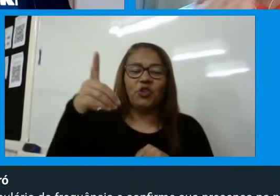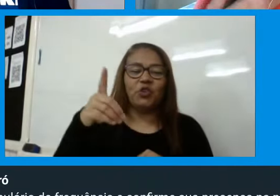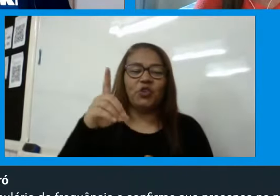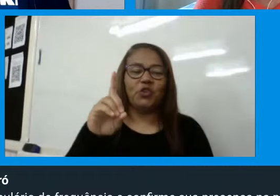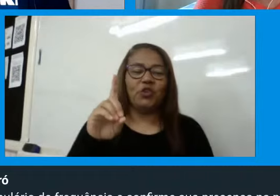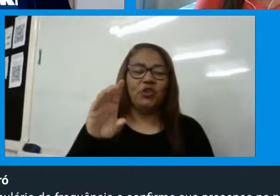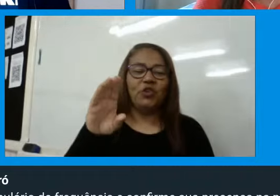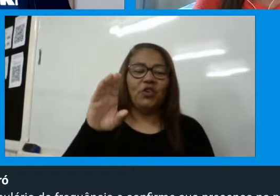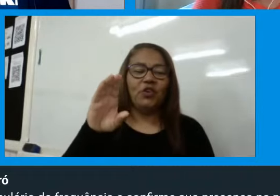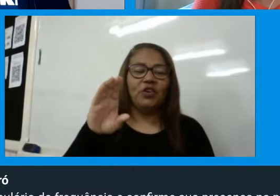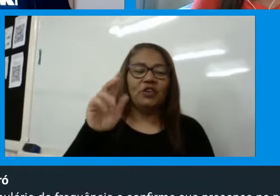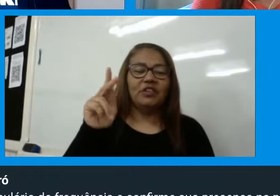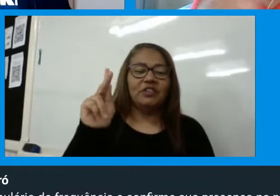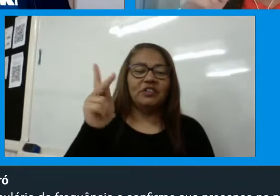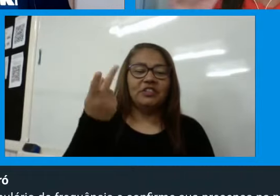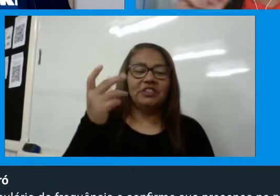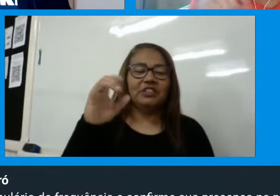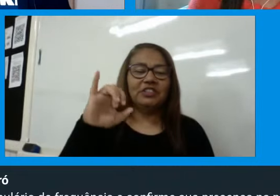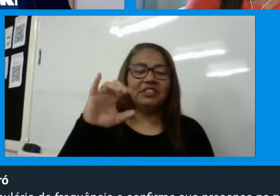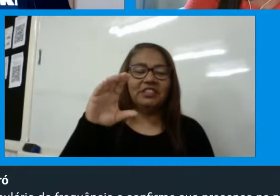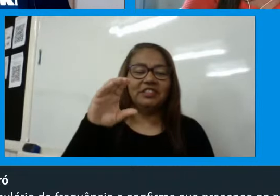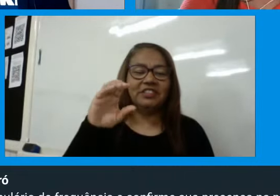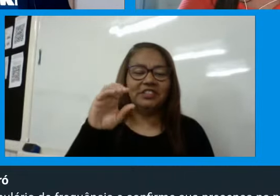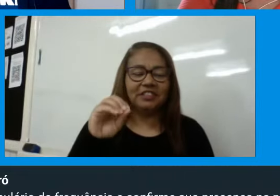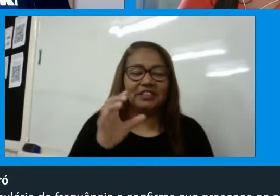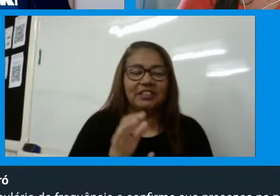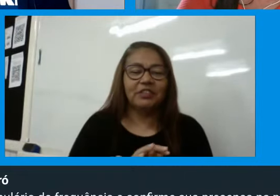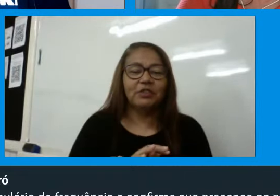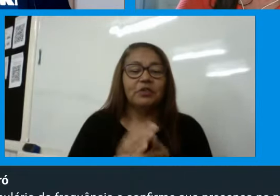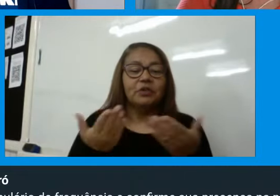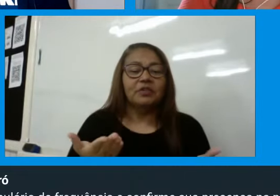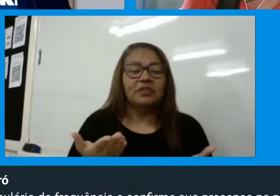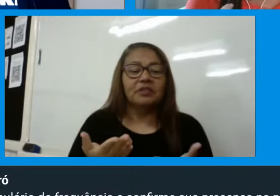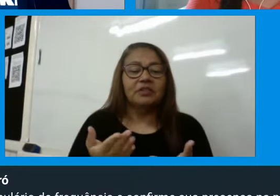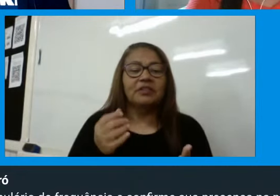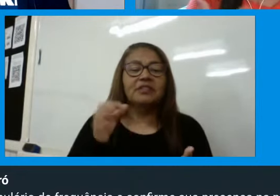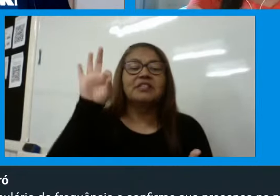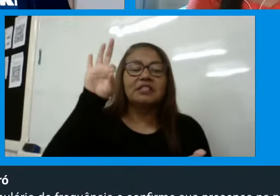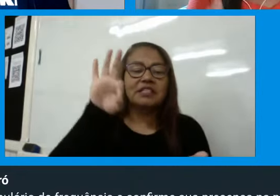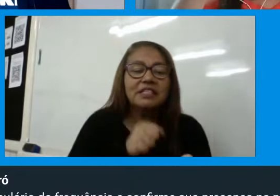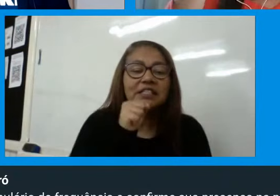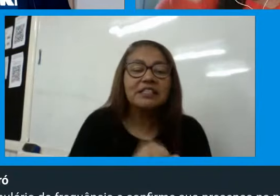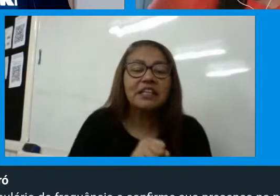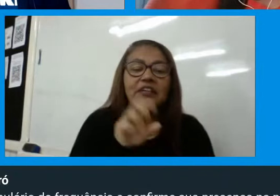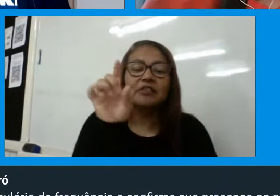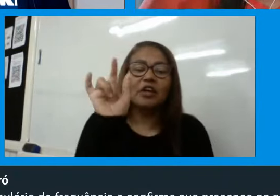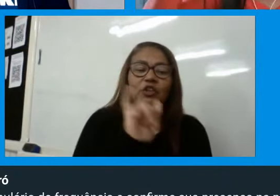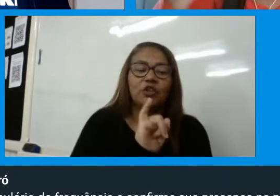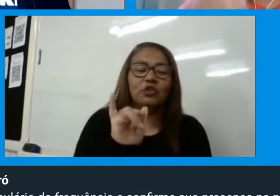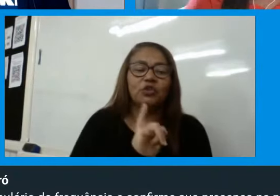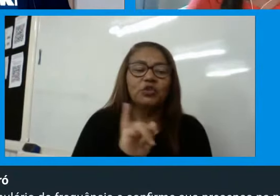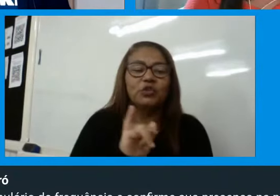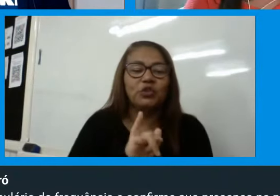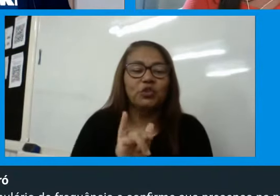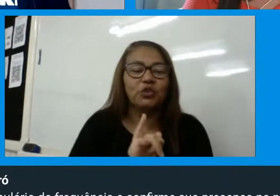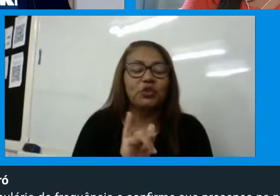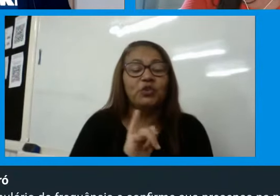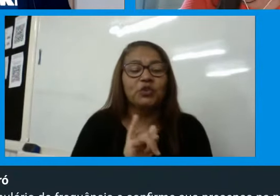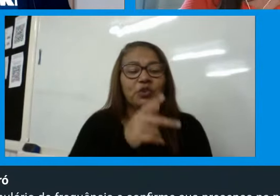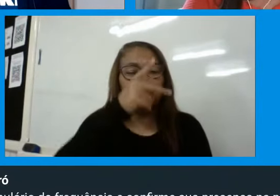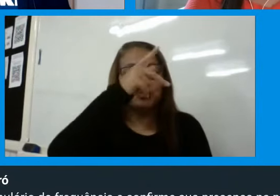esqueçam de se inscrever no canal do YouTube da Prefeitura de Mossoró, né, para acompanhar outros temas relevantes que